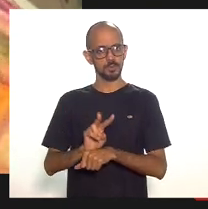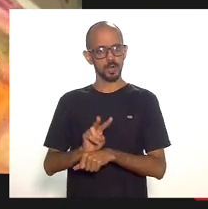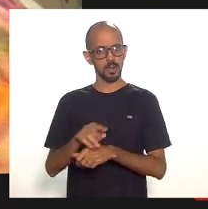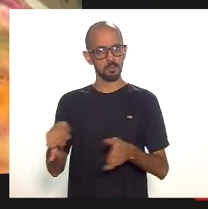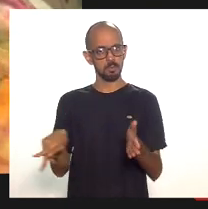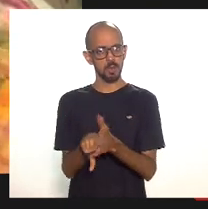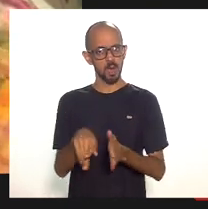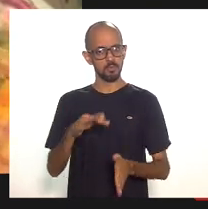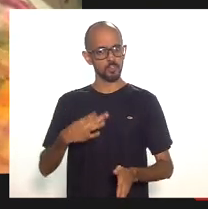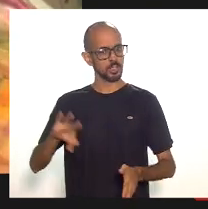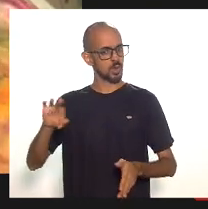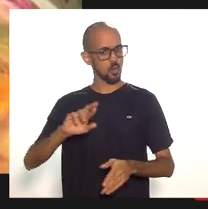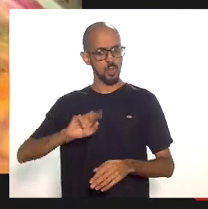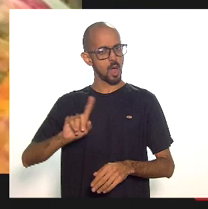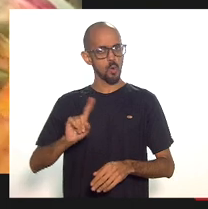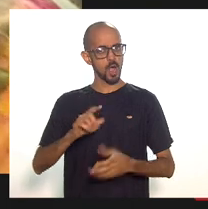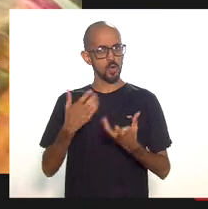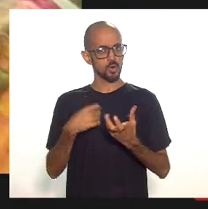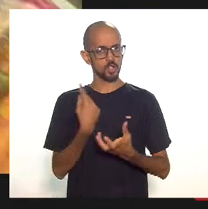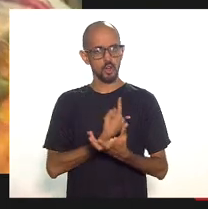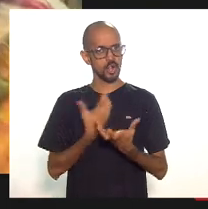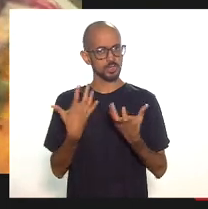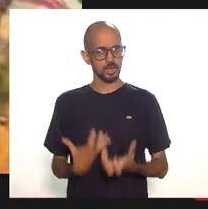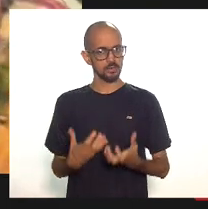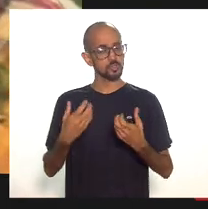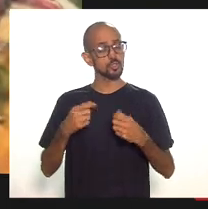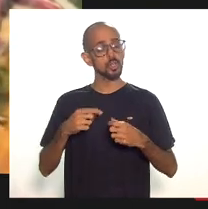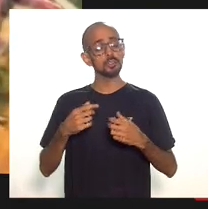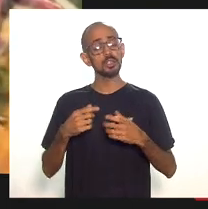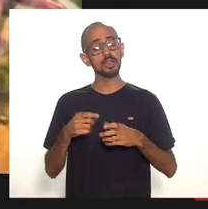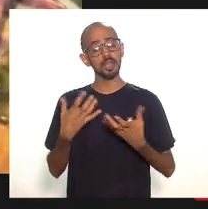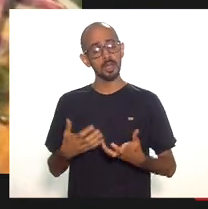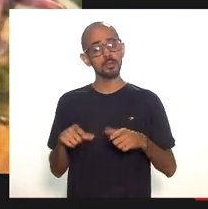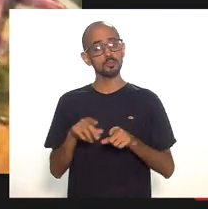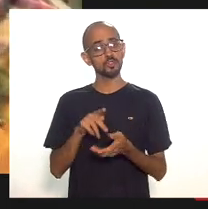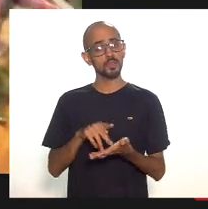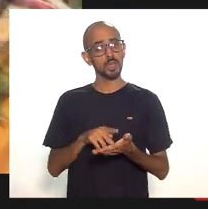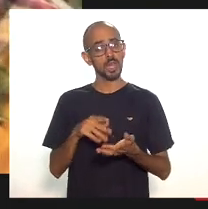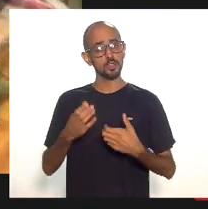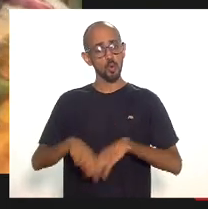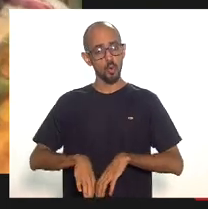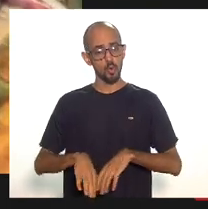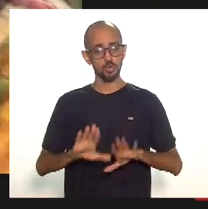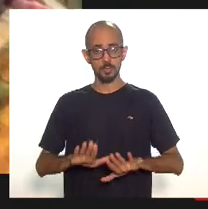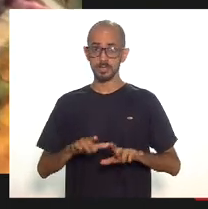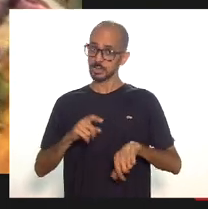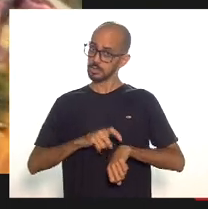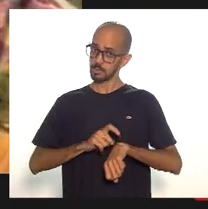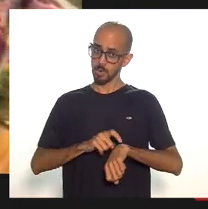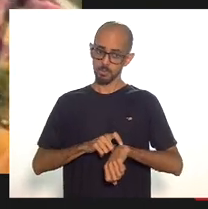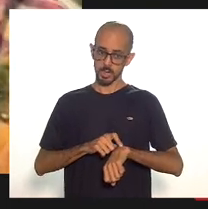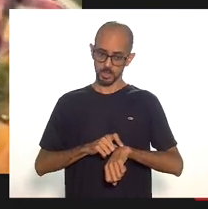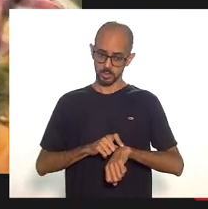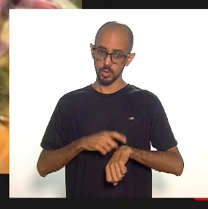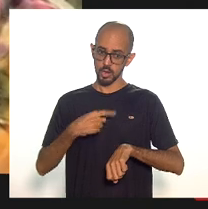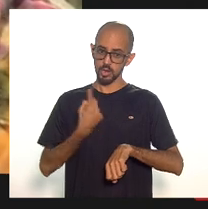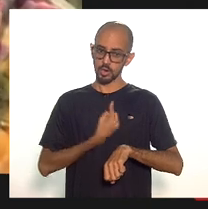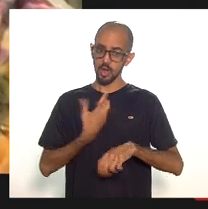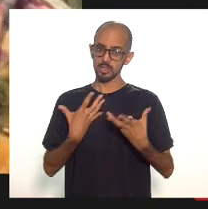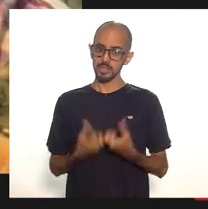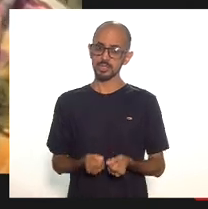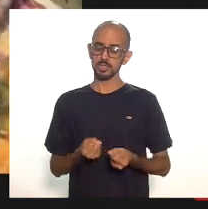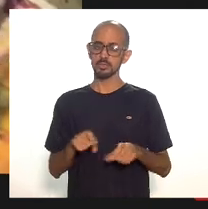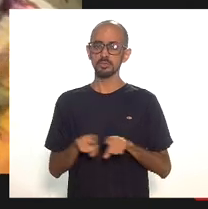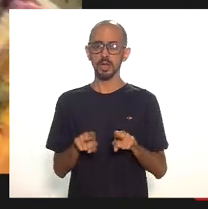não é o que a gente defende concurso público, mas nesses tempos que a gente não tem concurso, a gente vem defendido até os